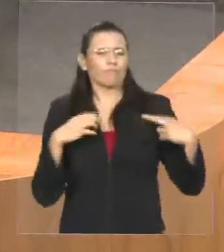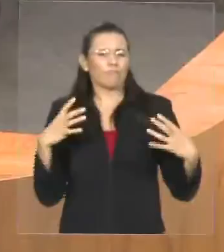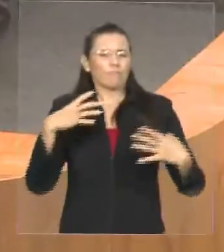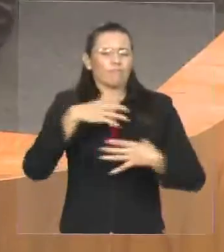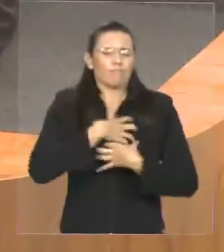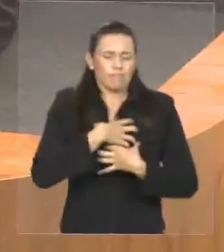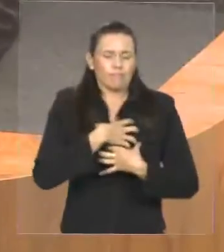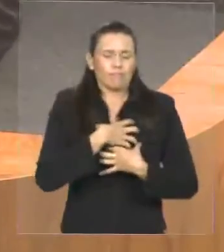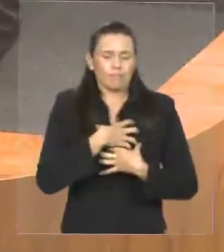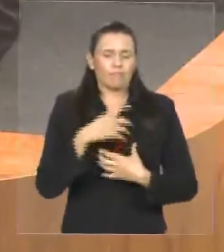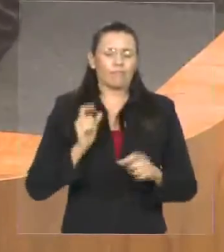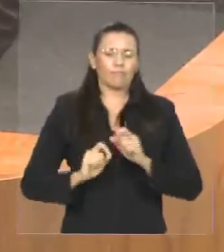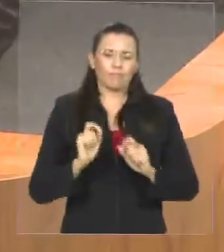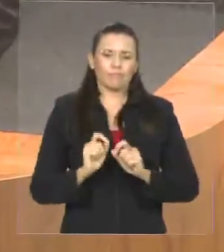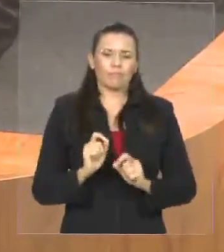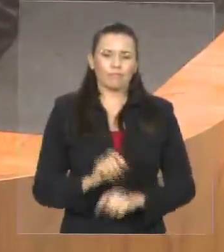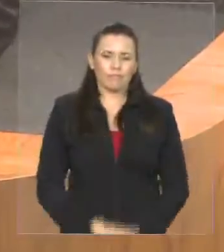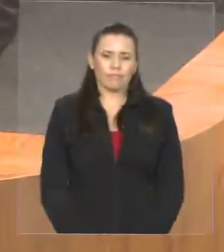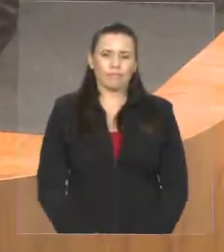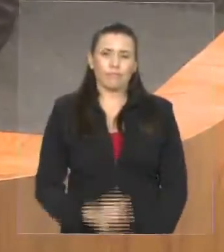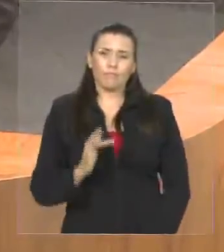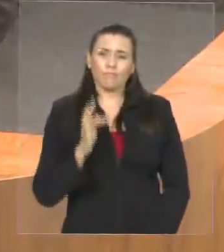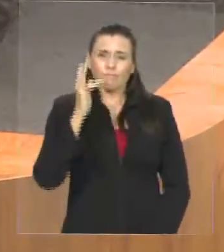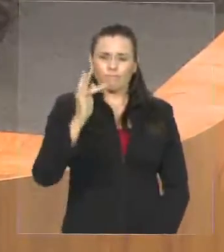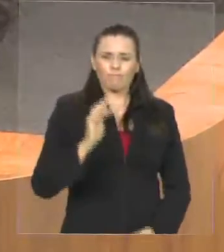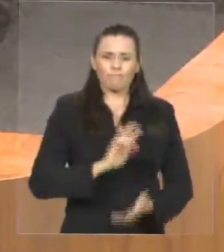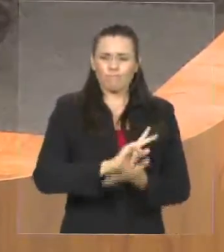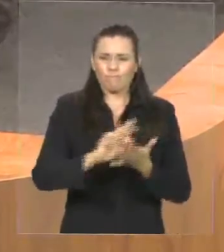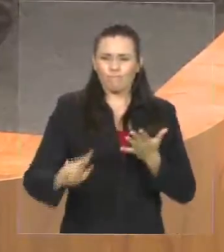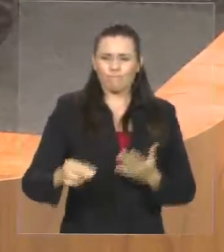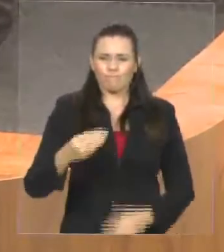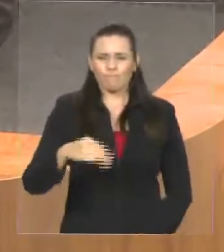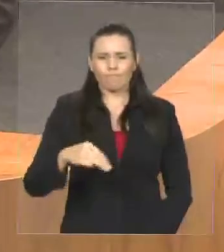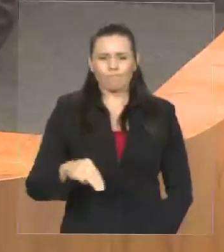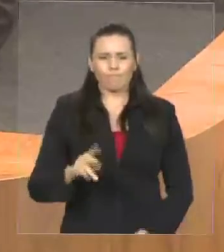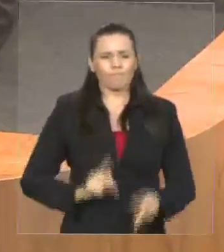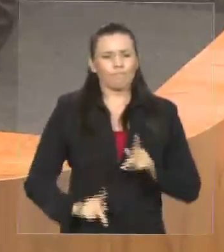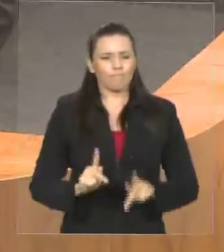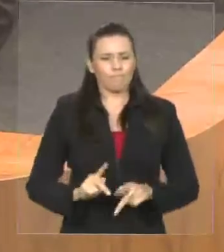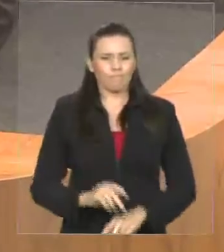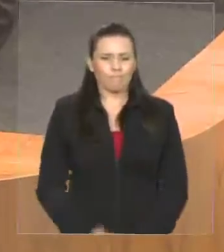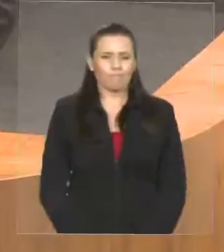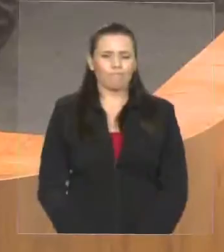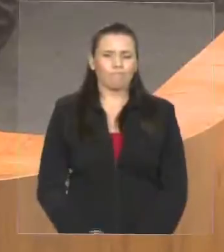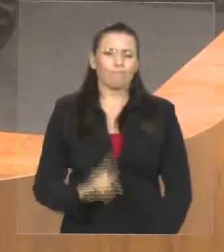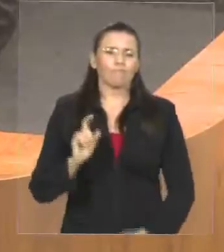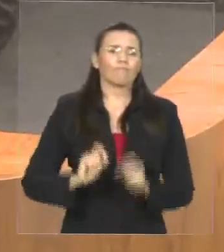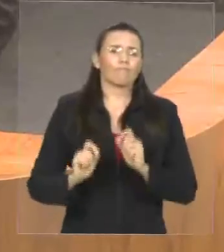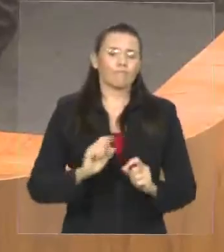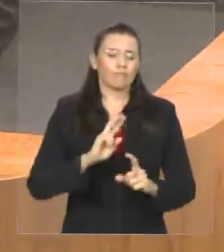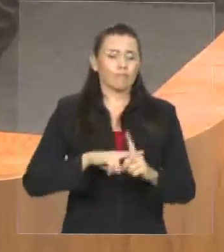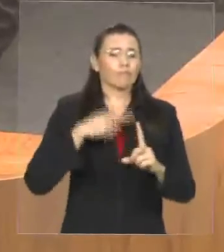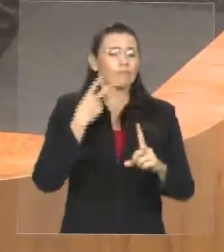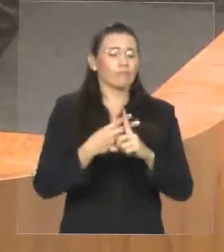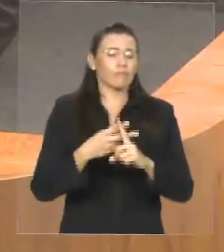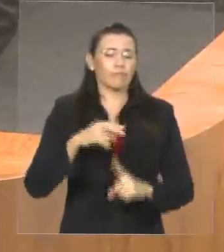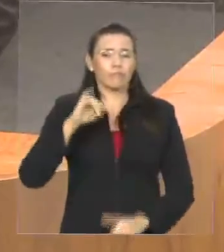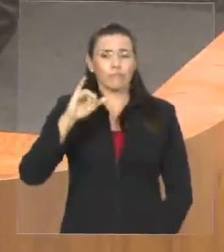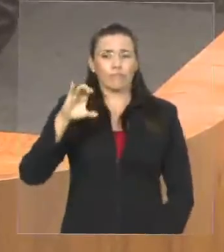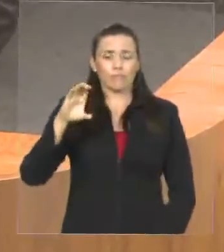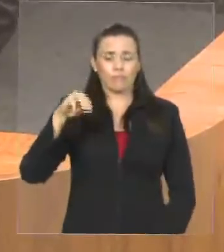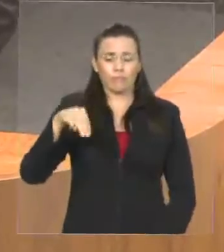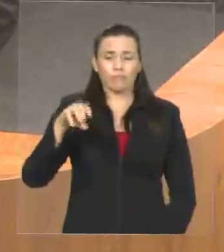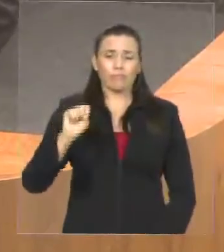de maranhenses a partir do ano que vem no que diz respeito ao aumento do ICMS em relação à energia